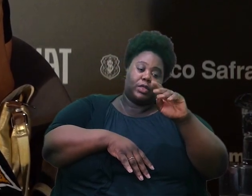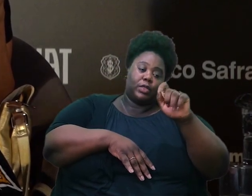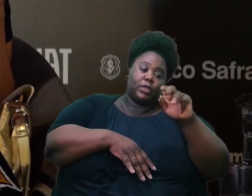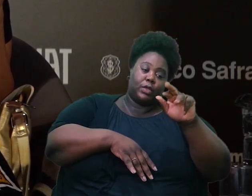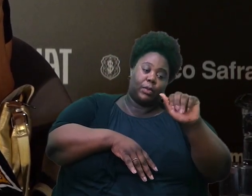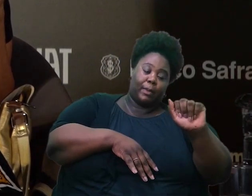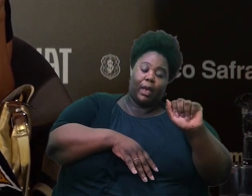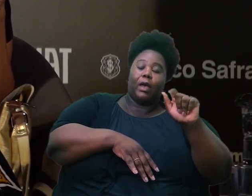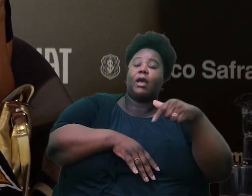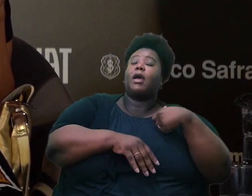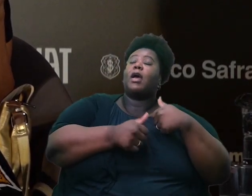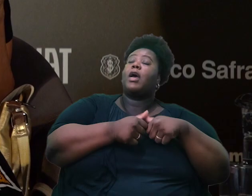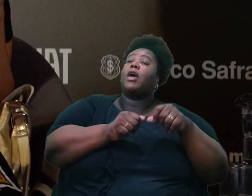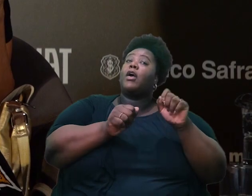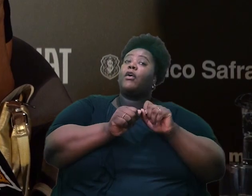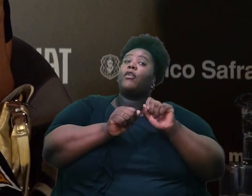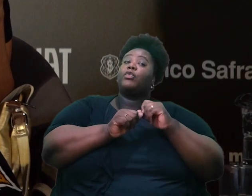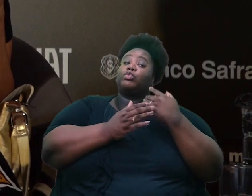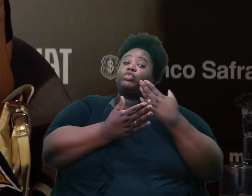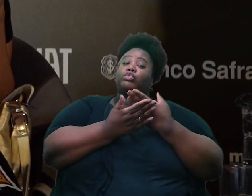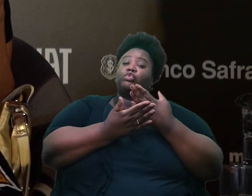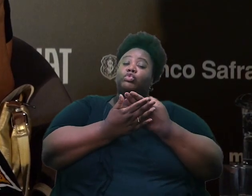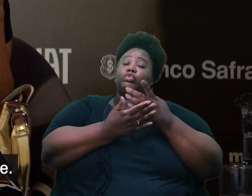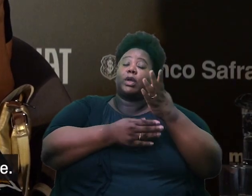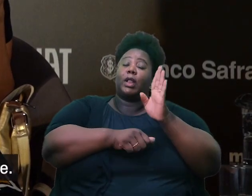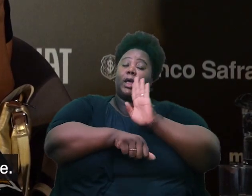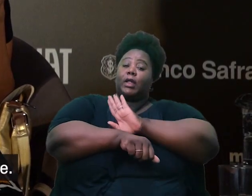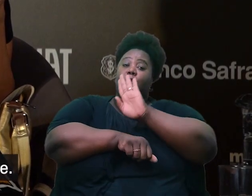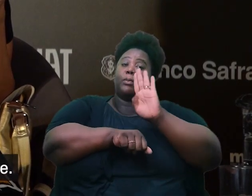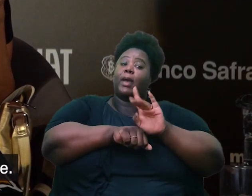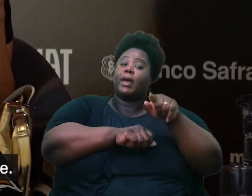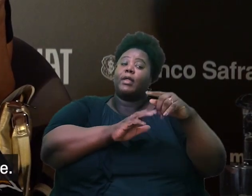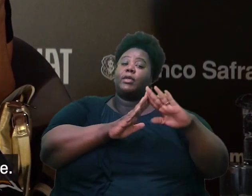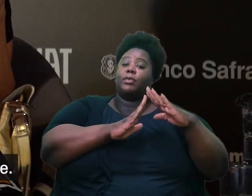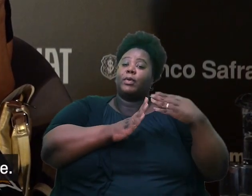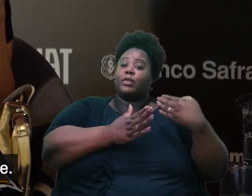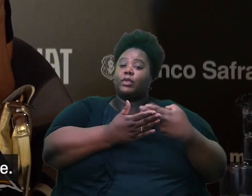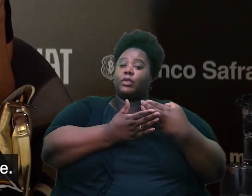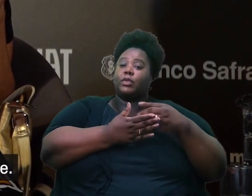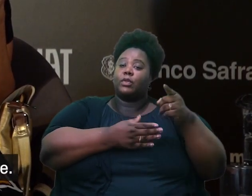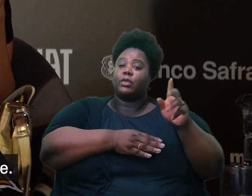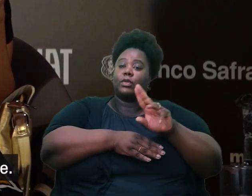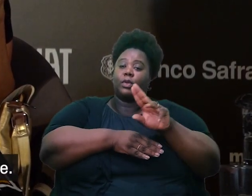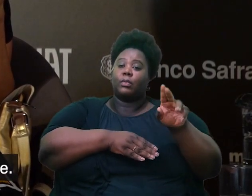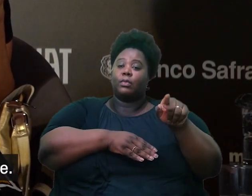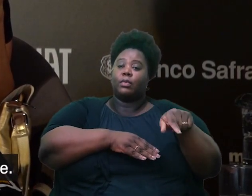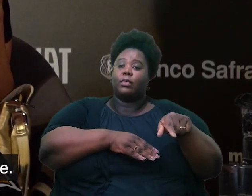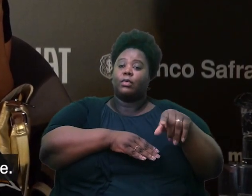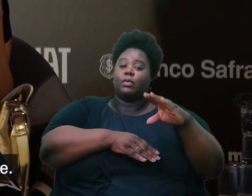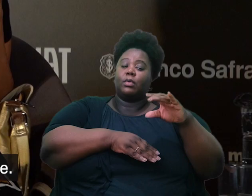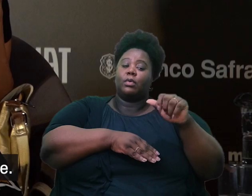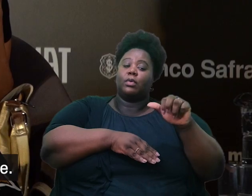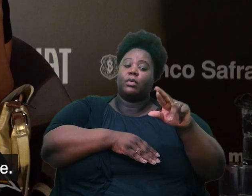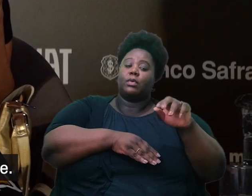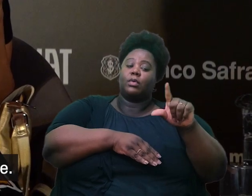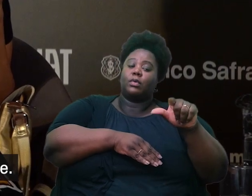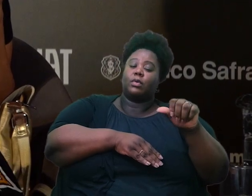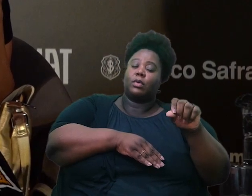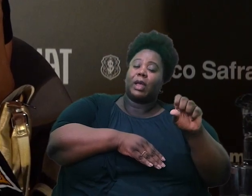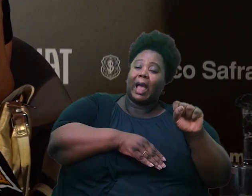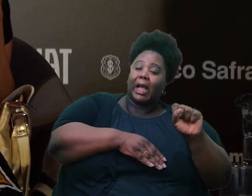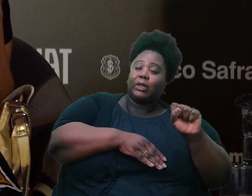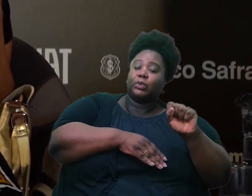Eu fiz o ginásio no Barreiro, numa escola chamada Carmo